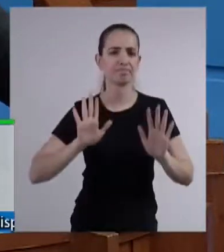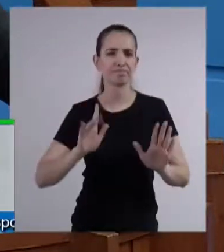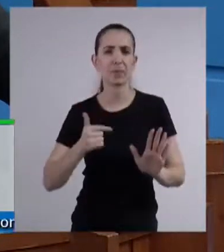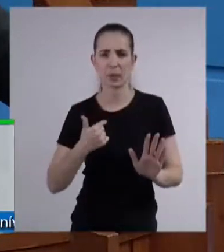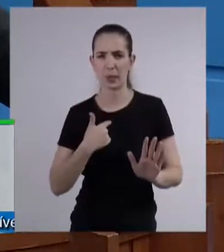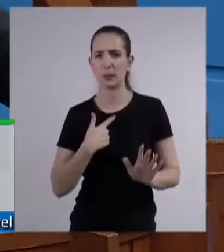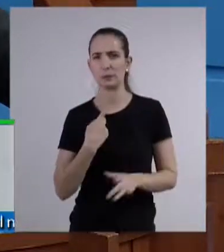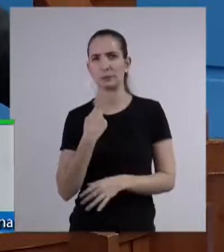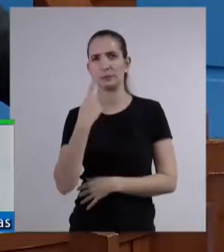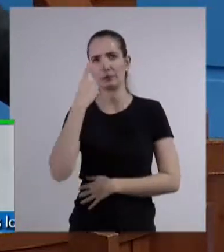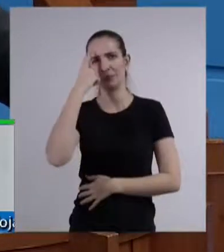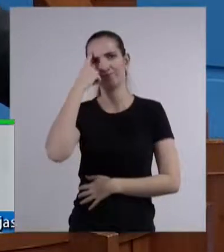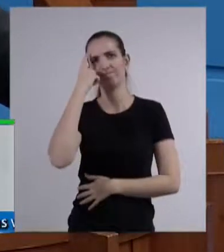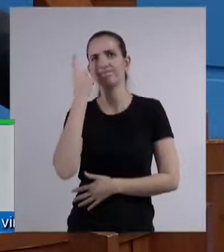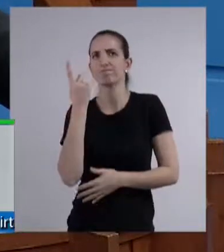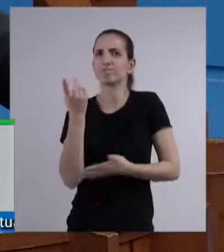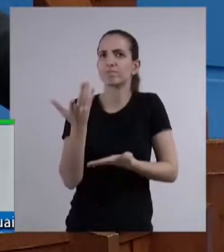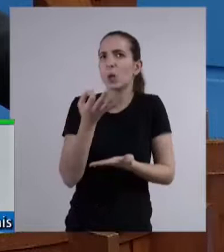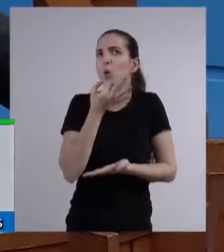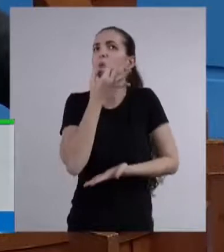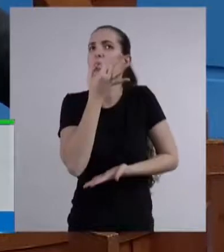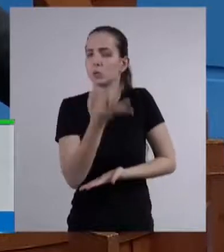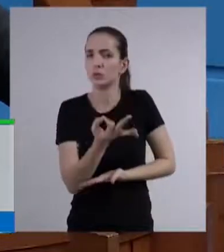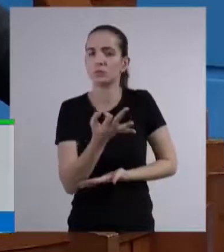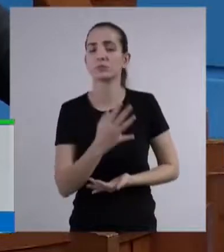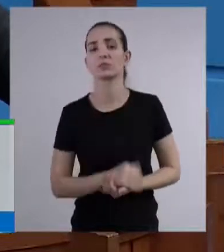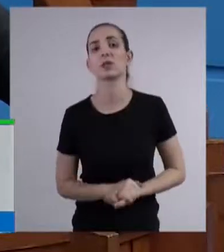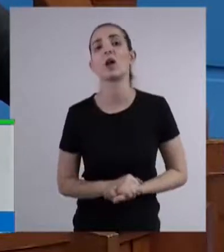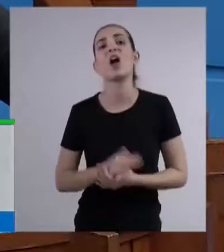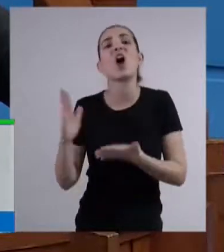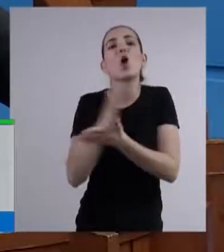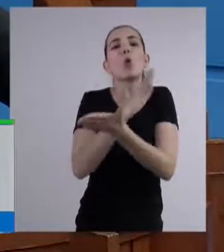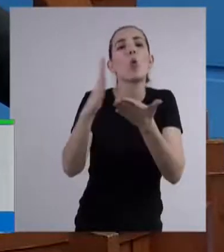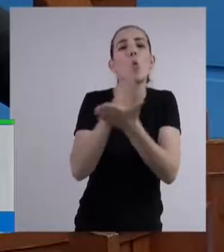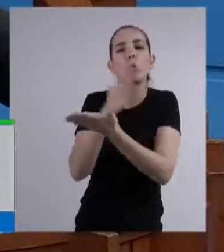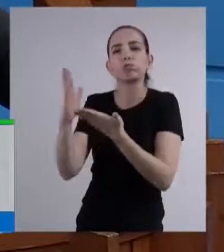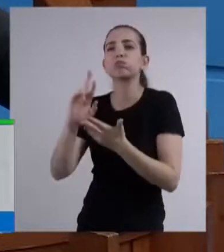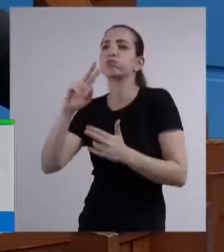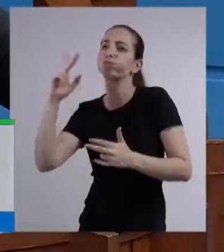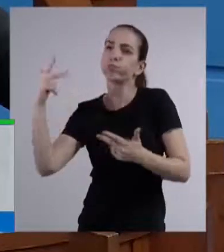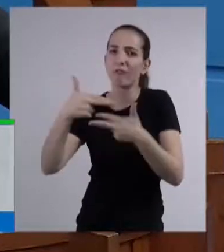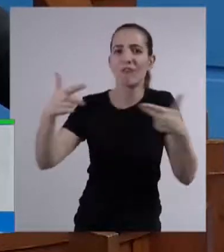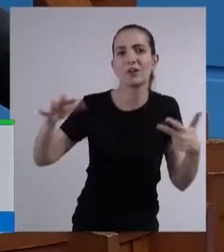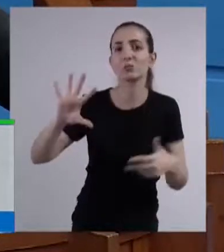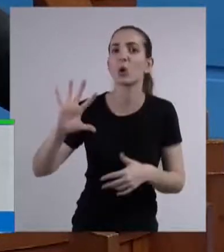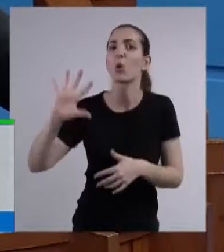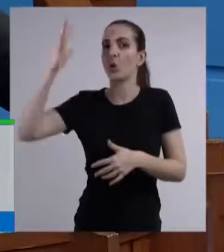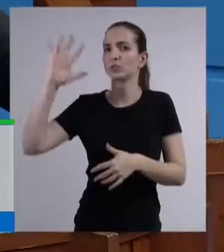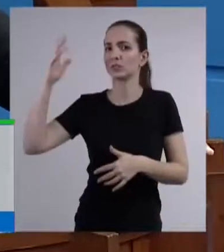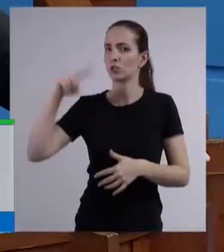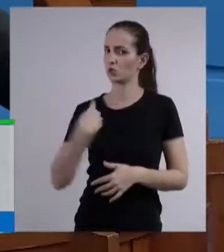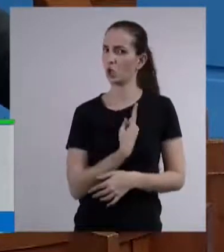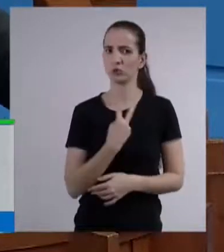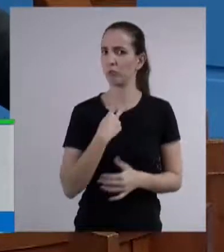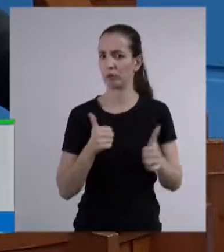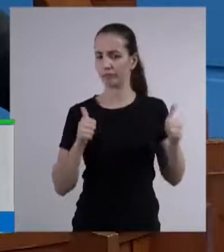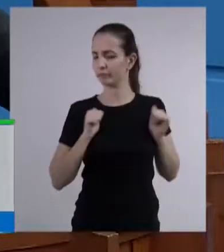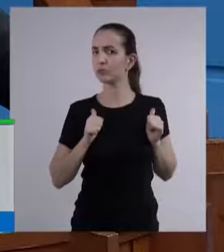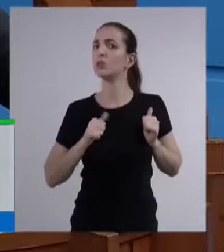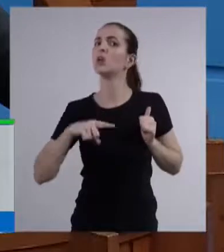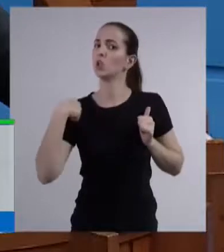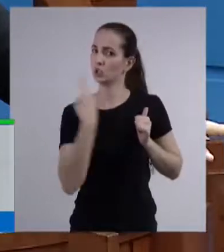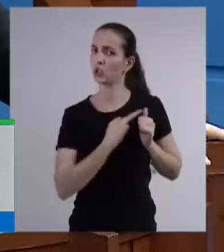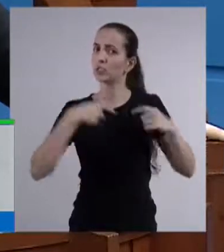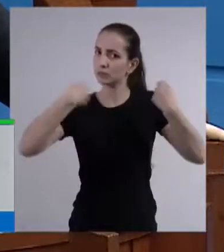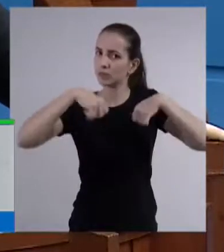algumas coisas que estão acontecendo não podem passar desapercebidas e nós precisamos tirar lições